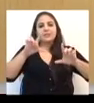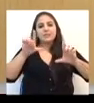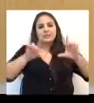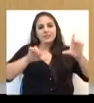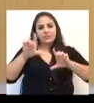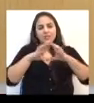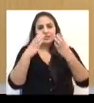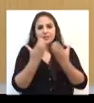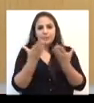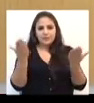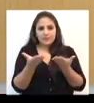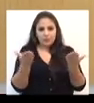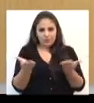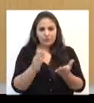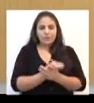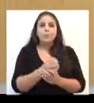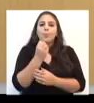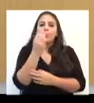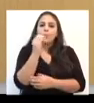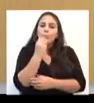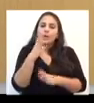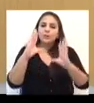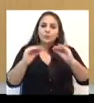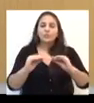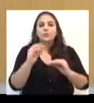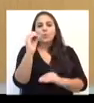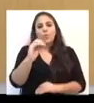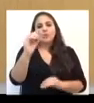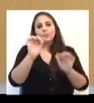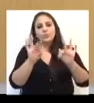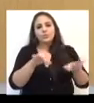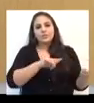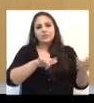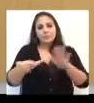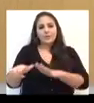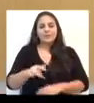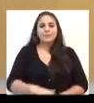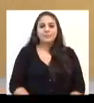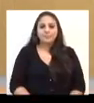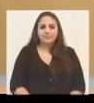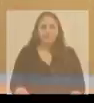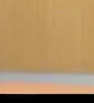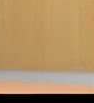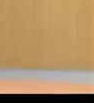do Jornal da Câmara de hoje. Uma boa noite e um ótimo final de semana.